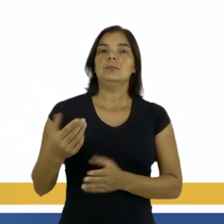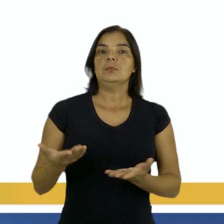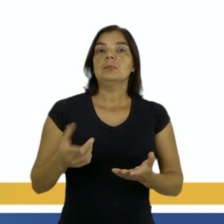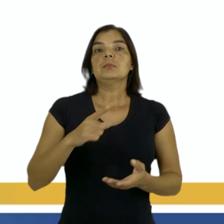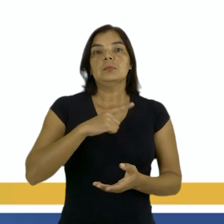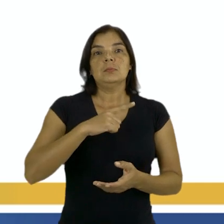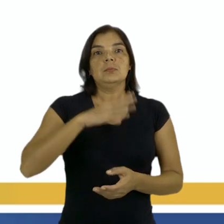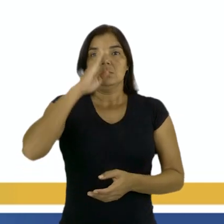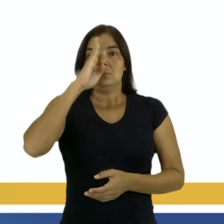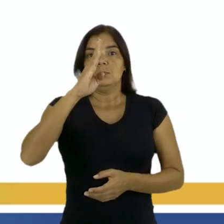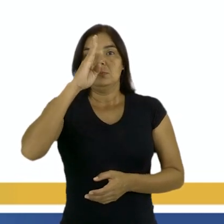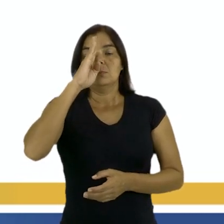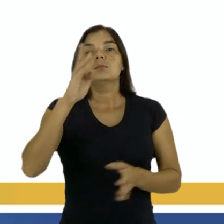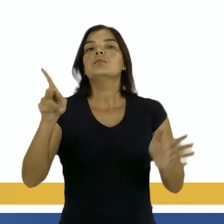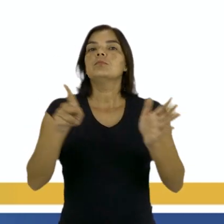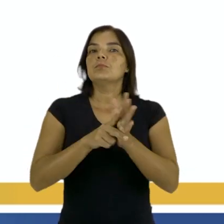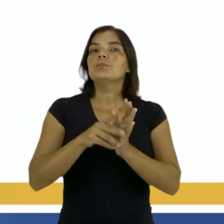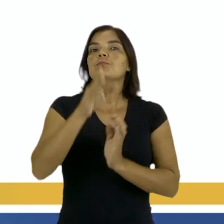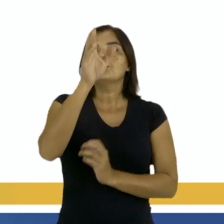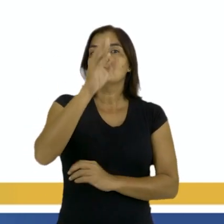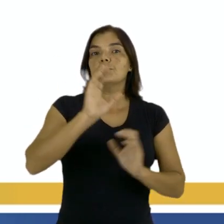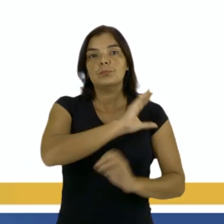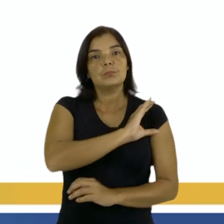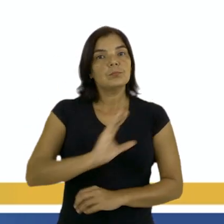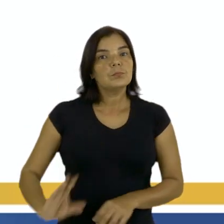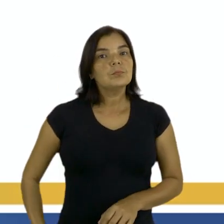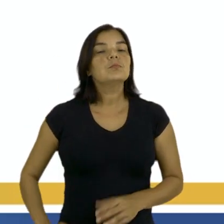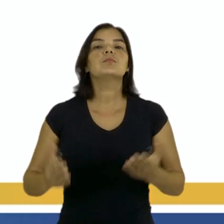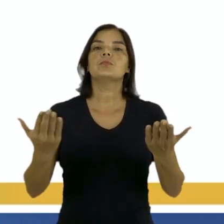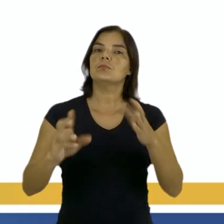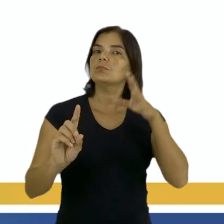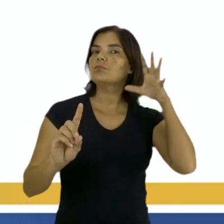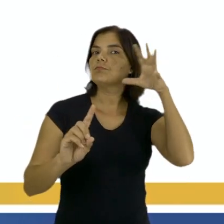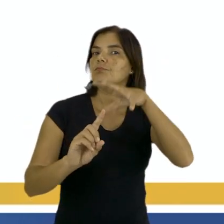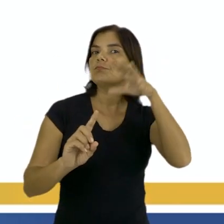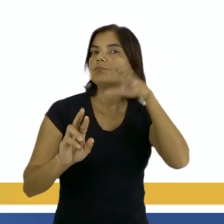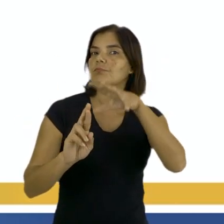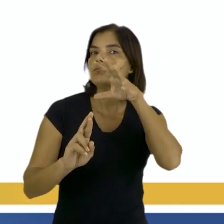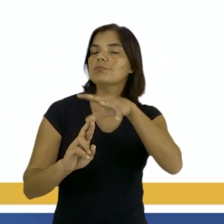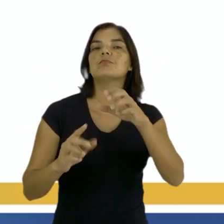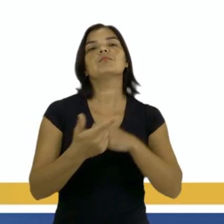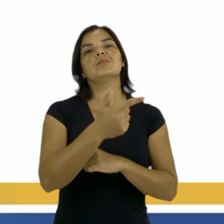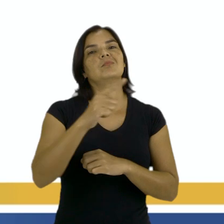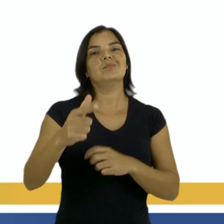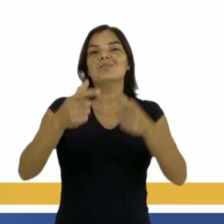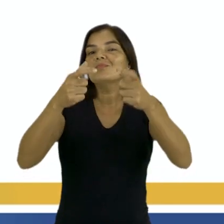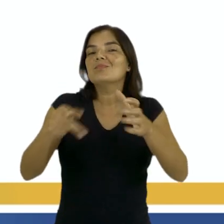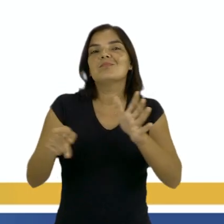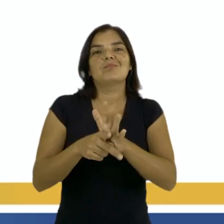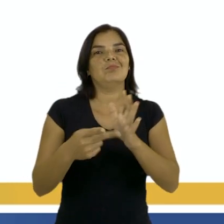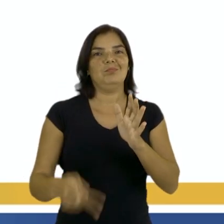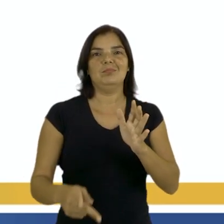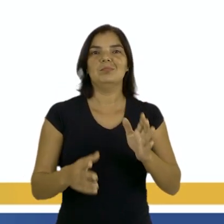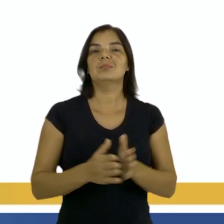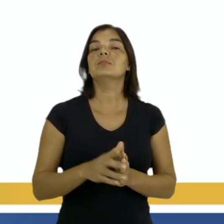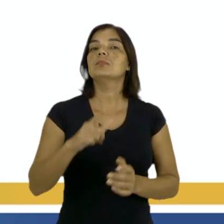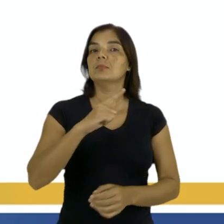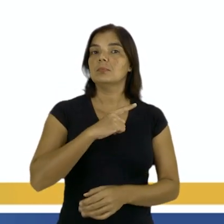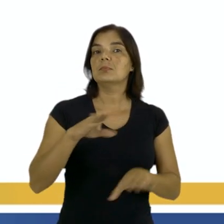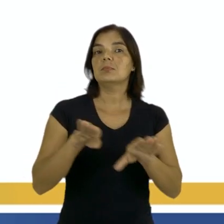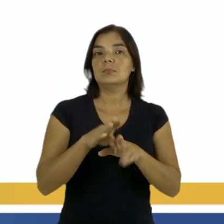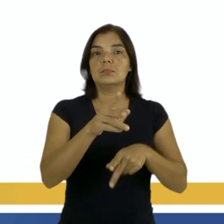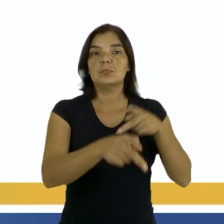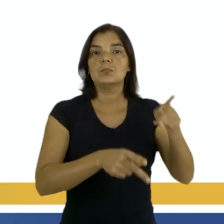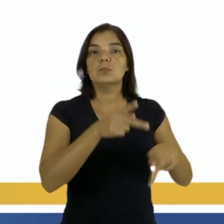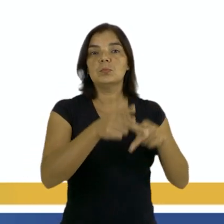que antes eram soldados de Cristo e que ainda existem hoje, há uma referência a eles, mas não existe um território físico. E também tem os